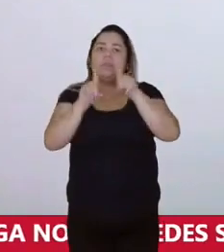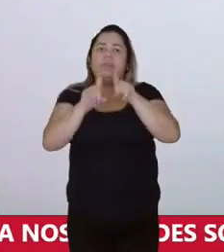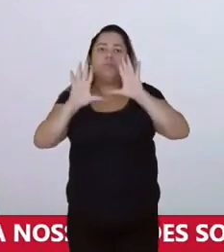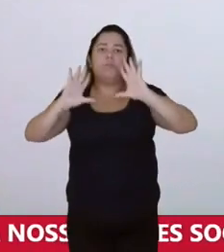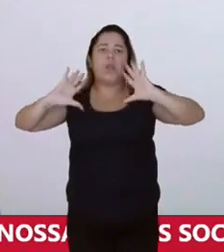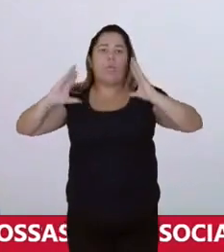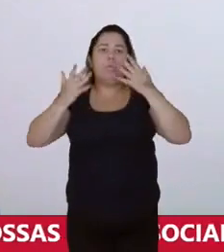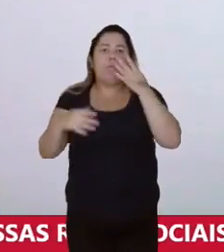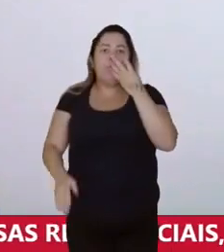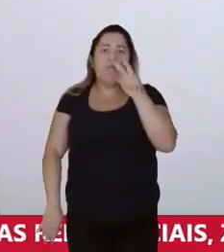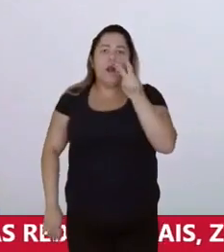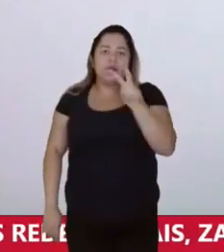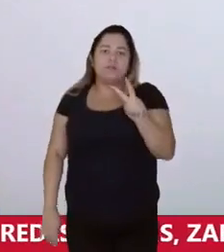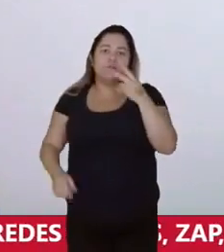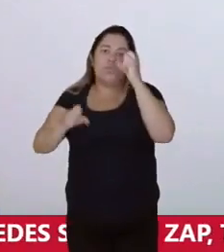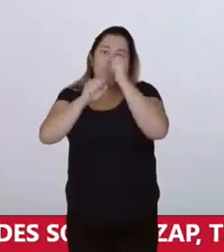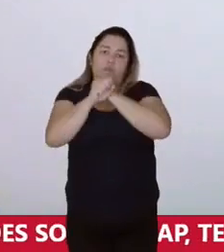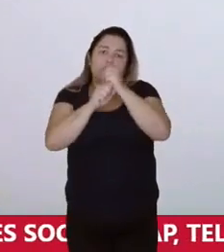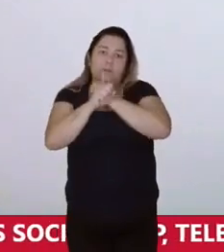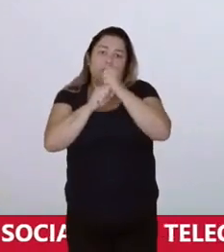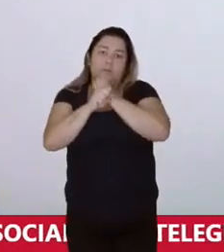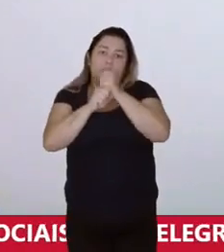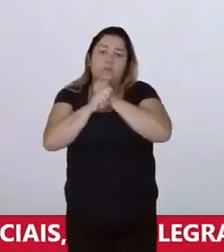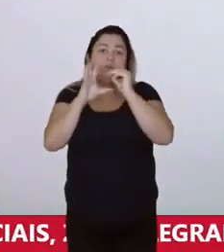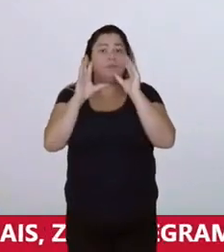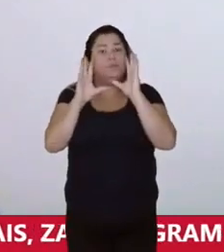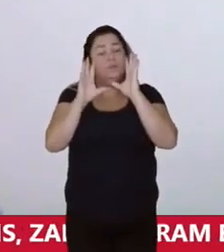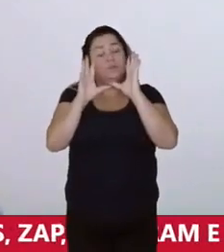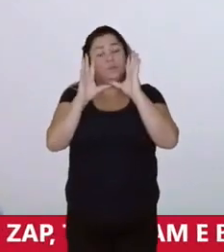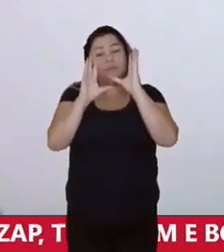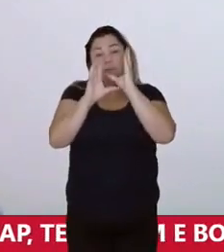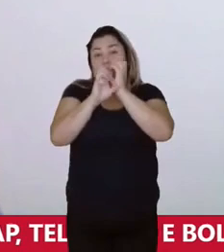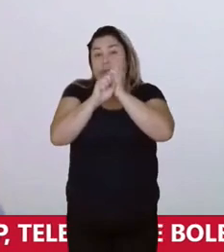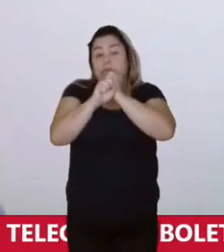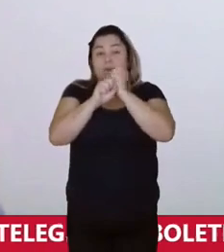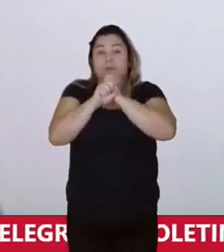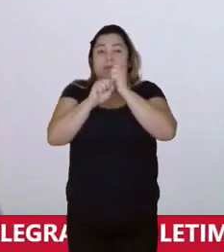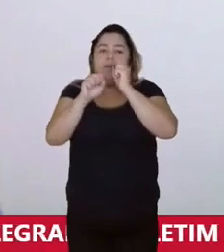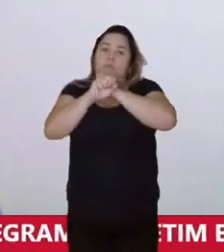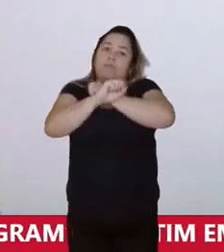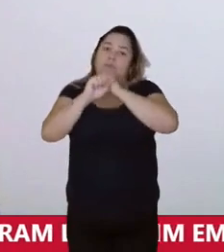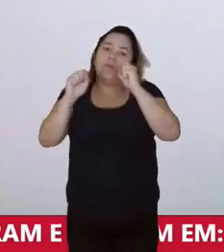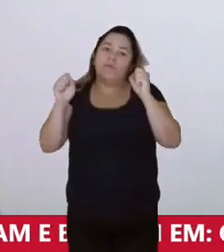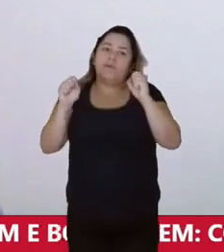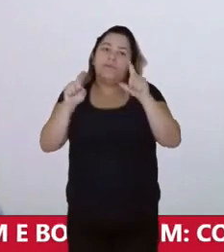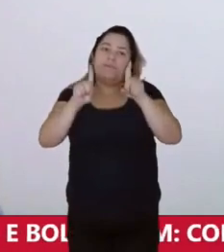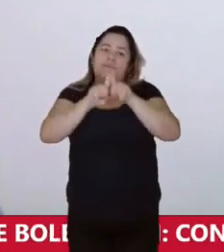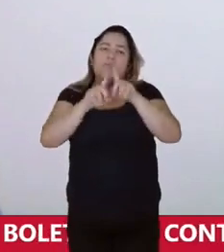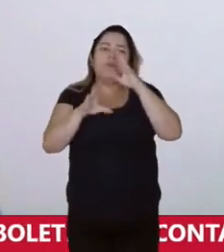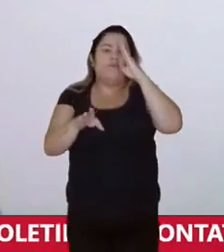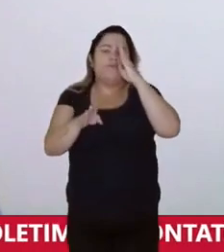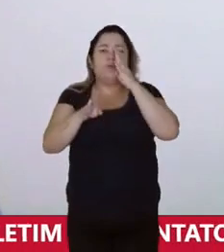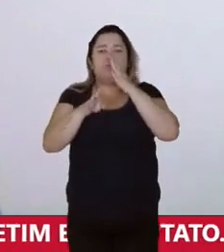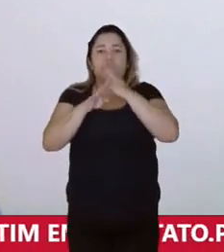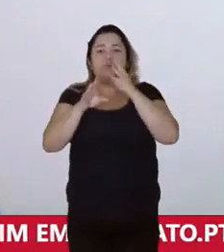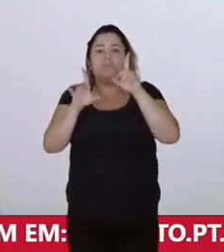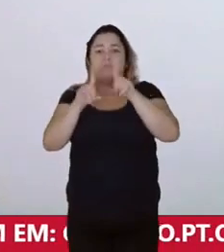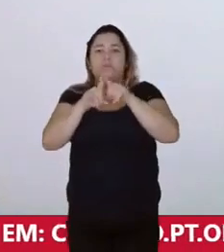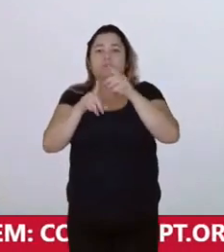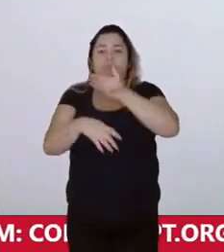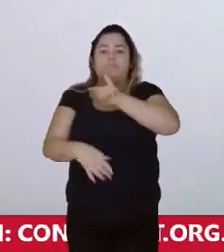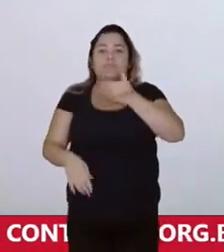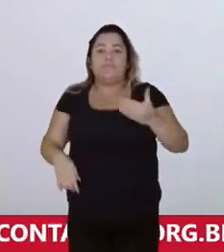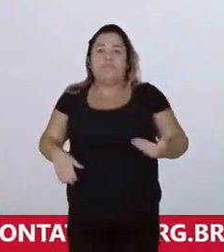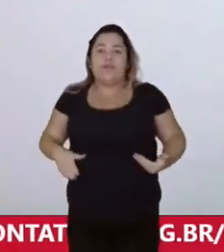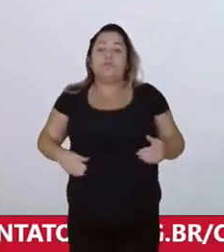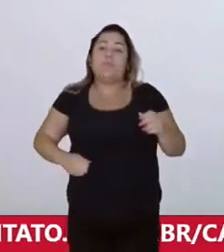comemora 42 anos esse ano, com a possibilidade real de voltarmos a ser governo.